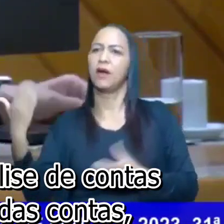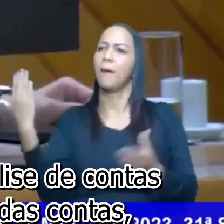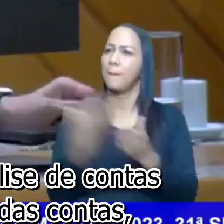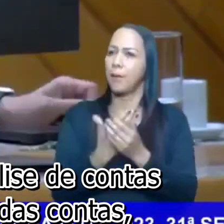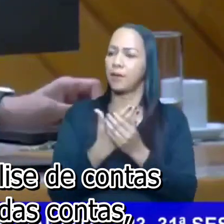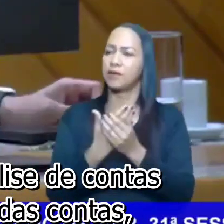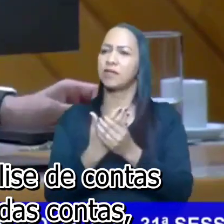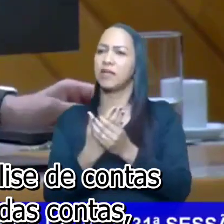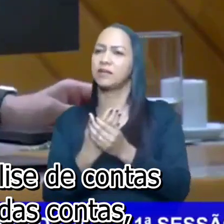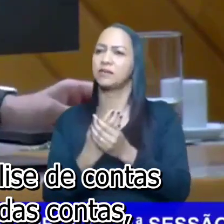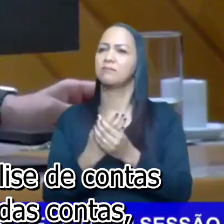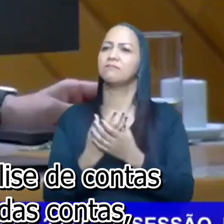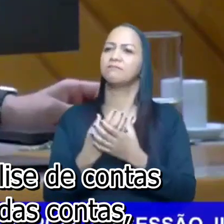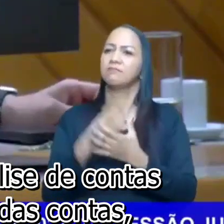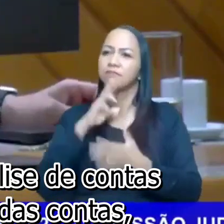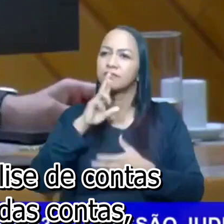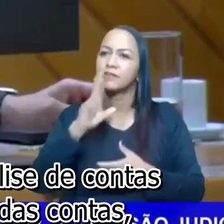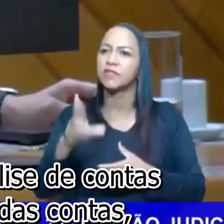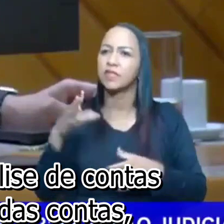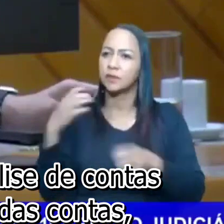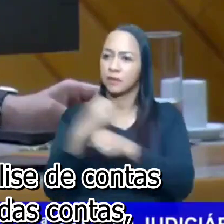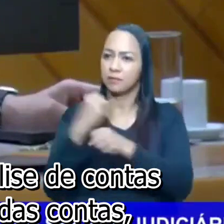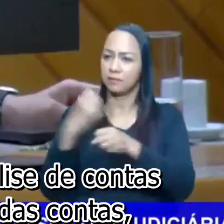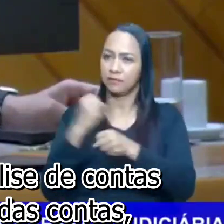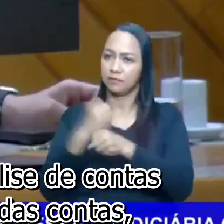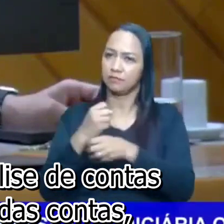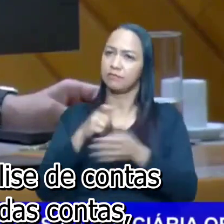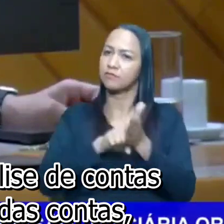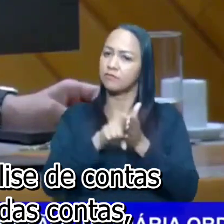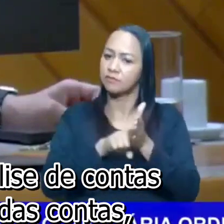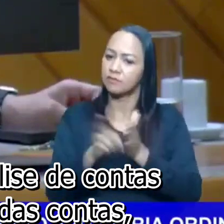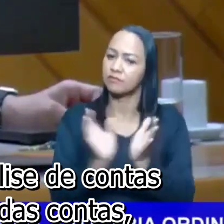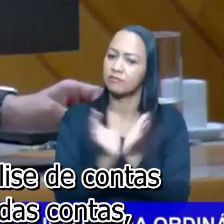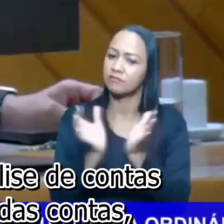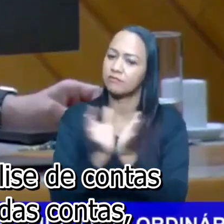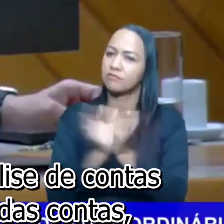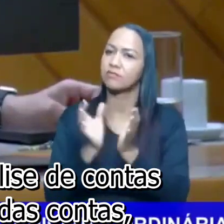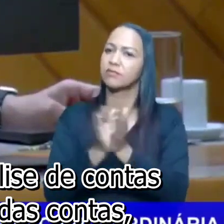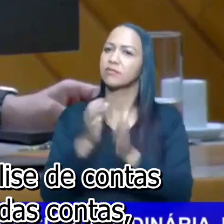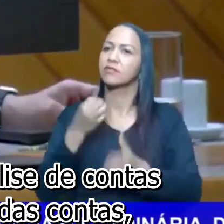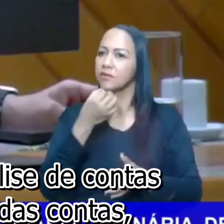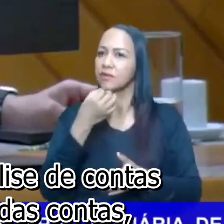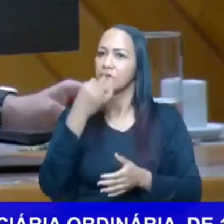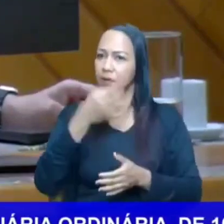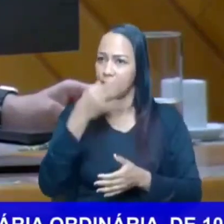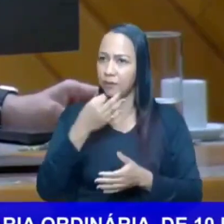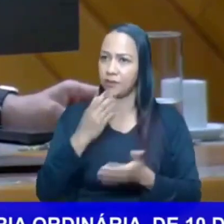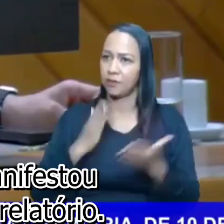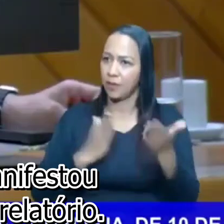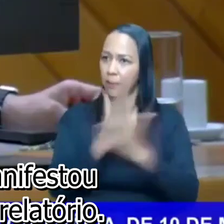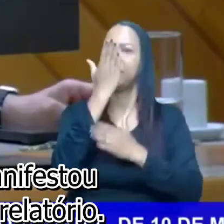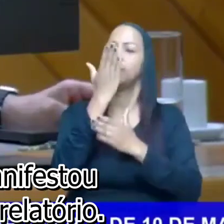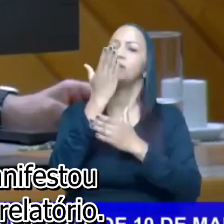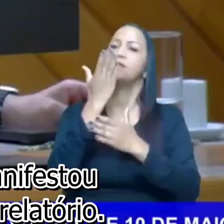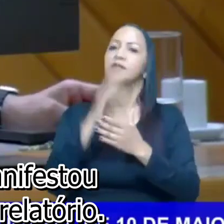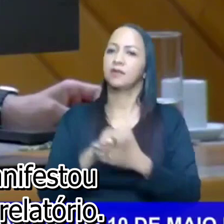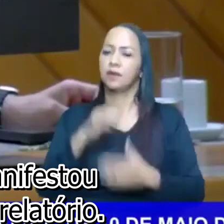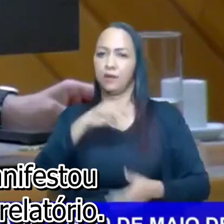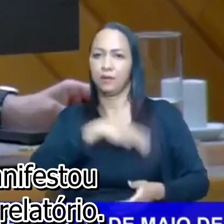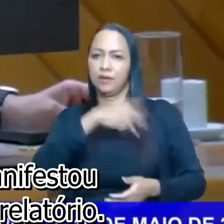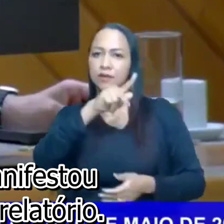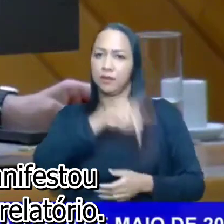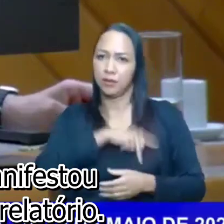do parecer conclusivo, o Núcleo de Análise de Contas Eleitorais e Partidárias ele sugeriu a aprovação das contas. E o Ministério